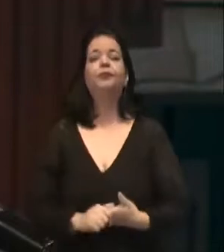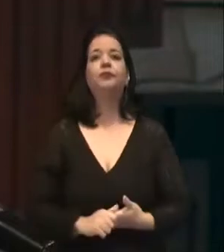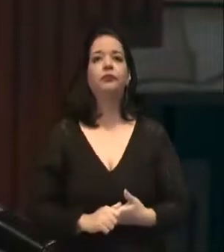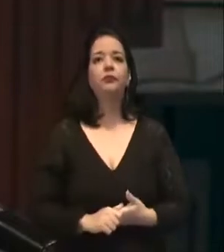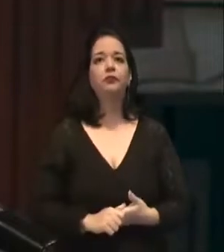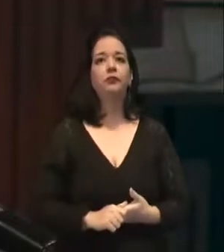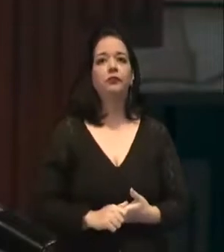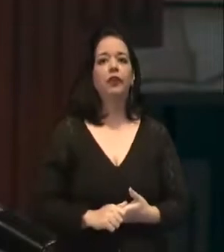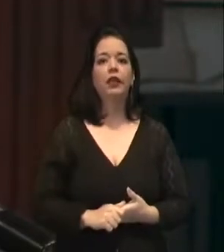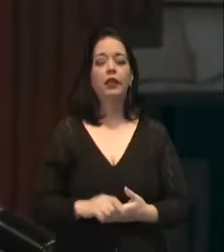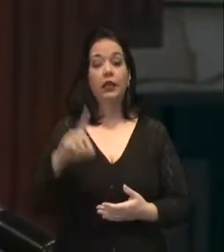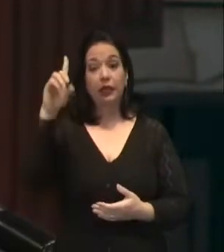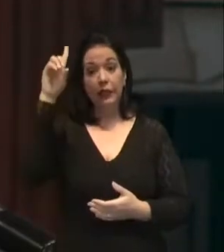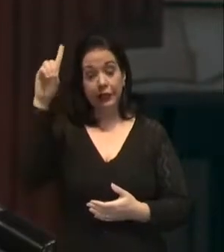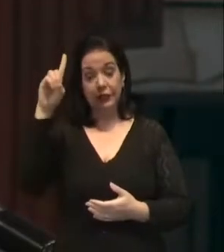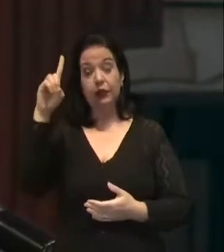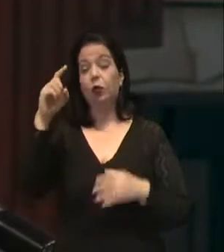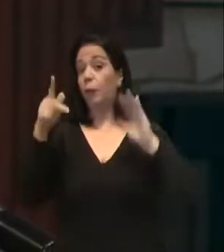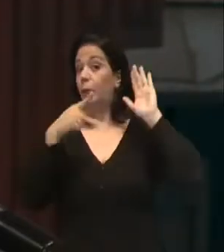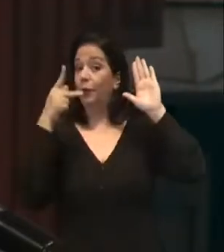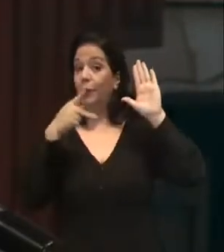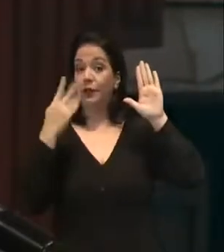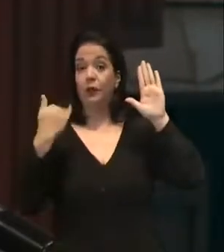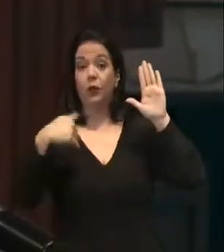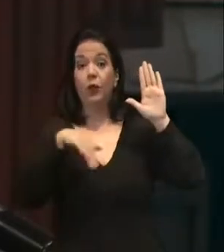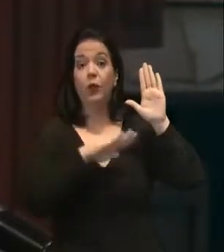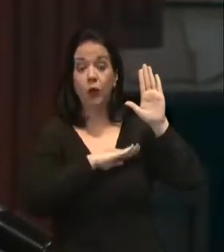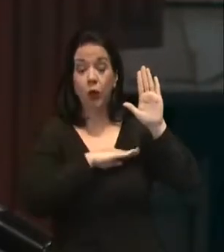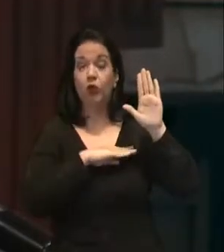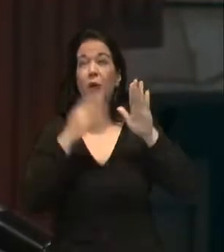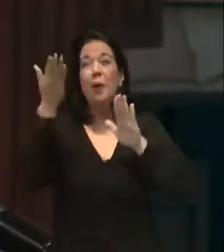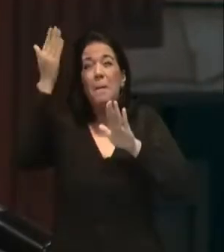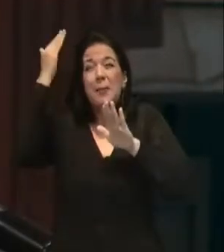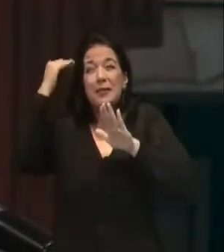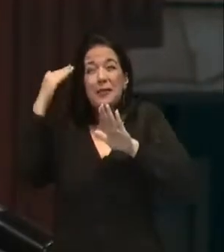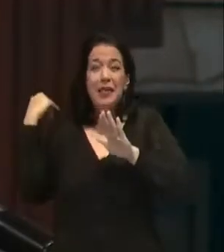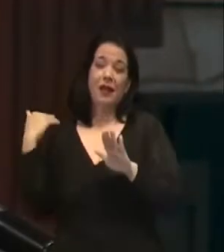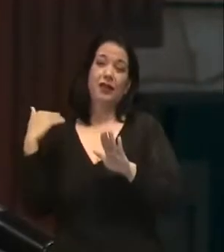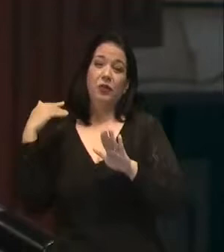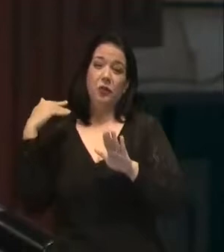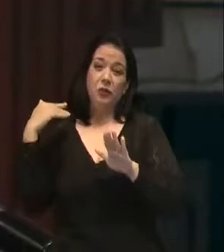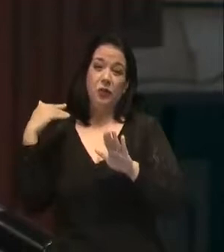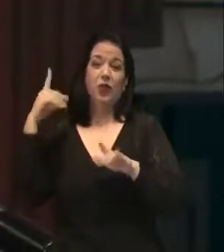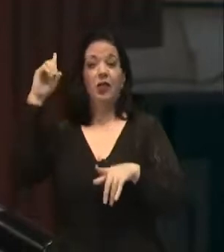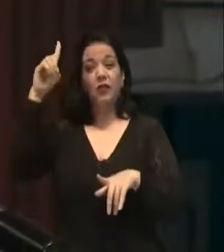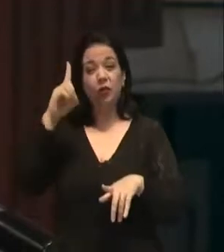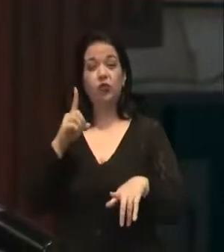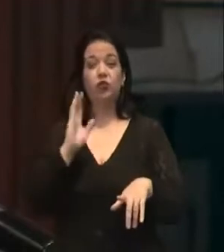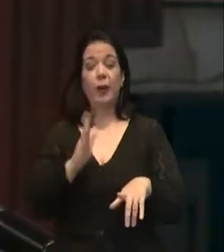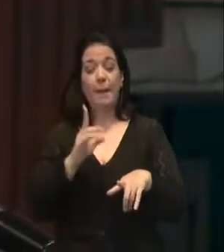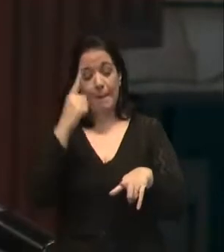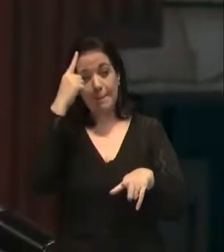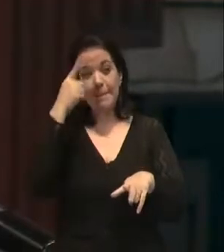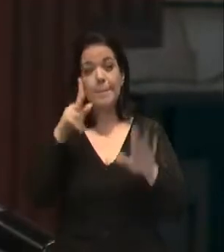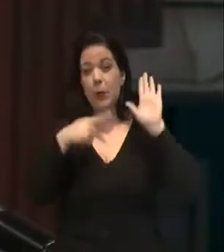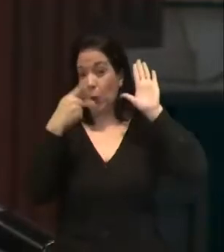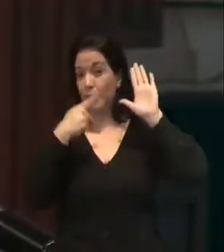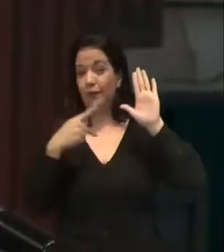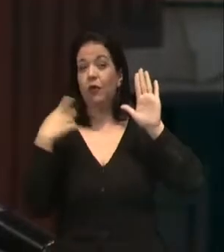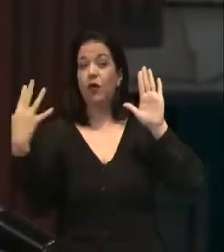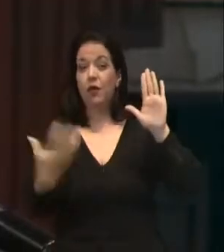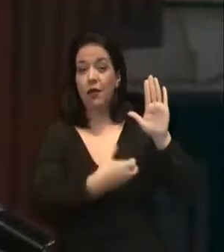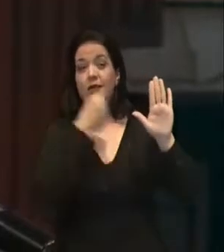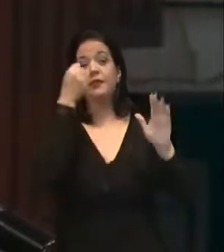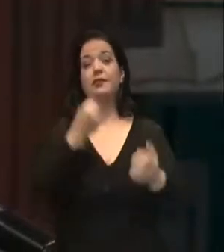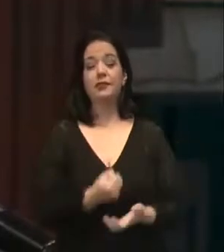promessa, para a promessa da salvação, que é o que Paulo está explanando aqui. Paulo nos fala nesses versículos da doutrina